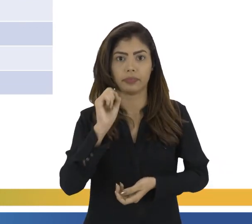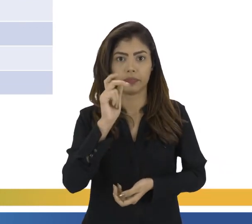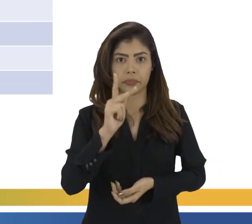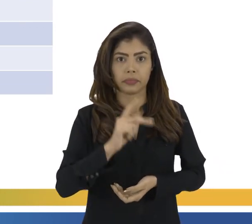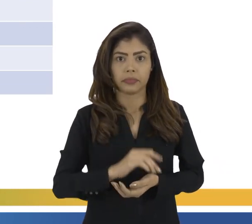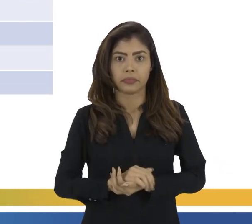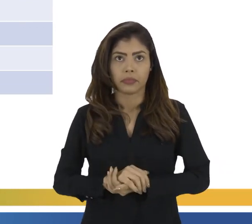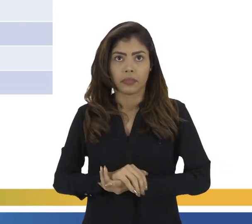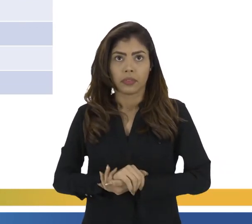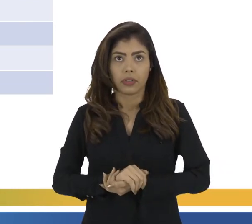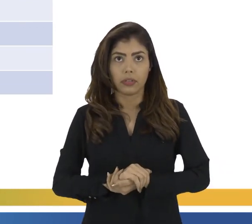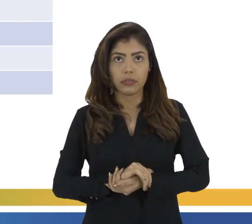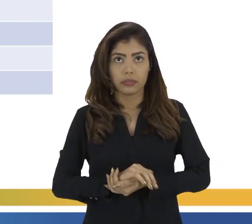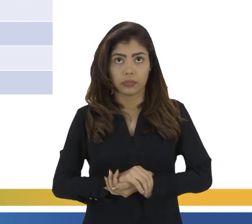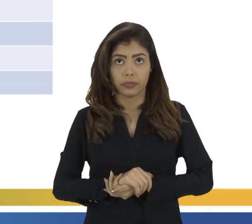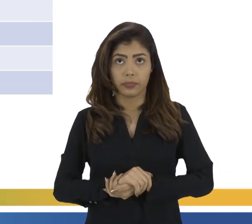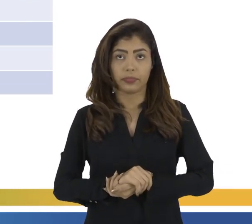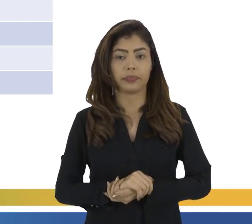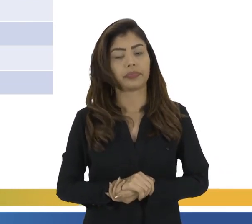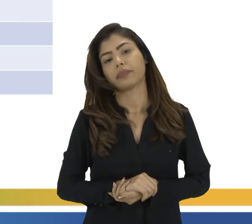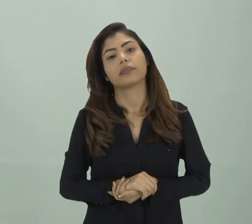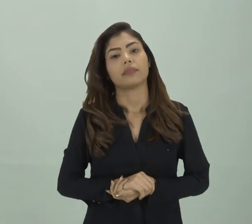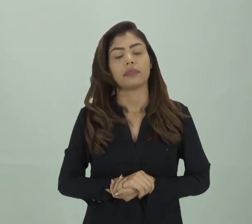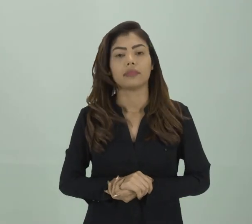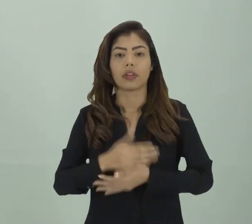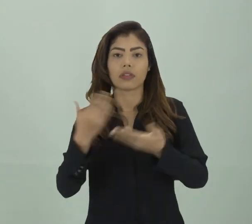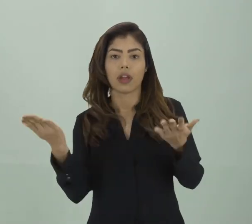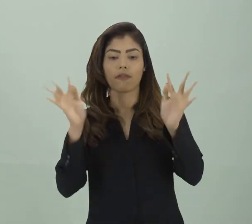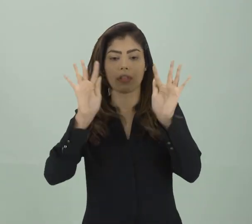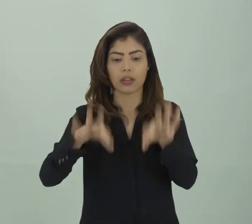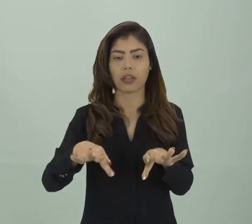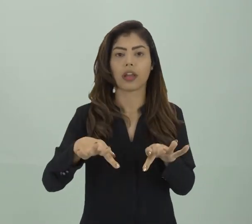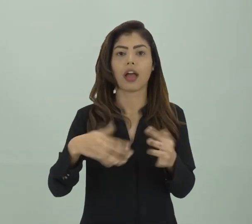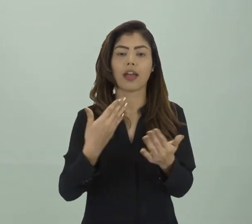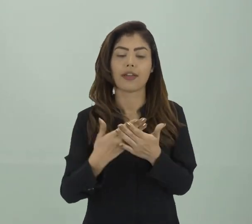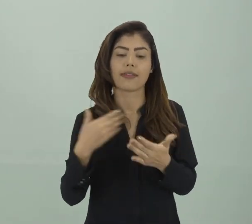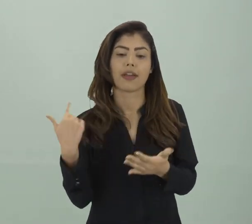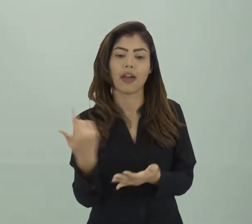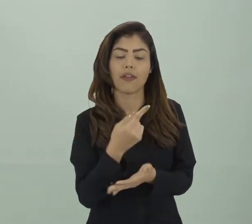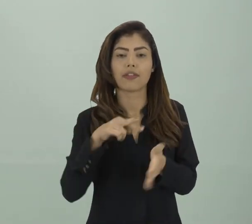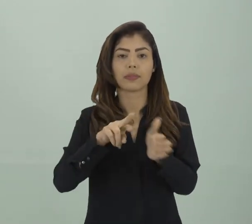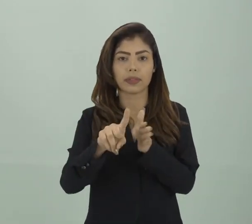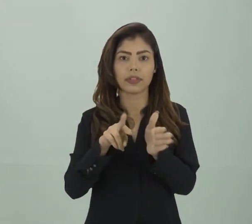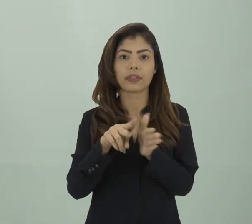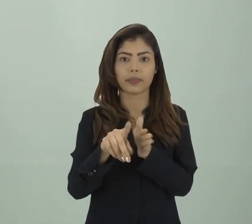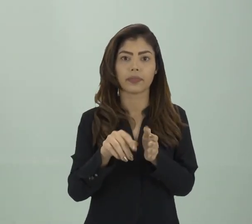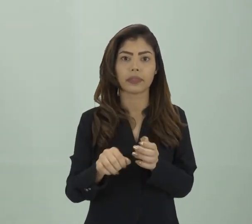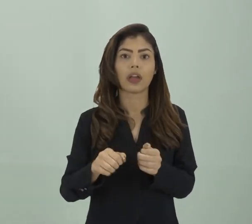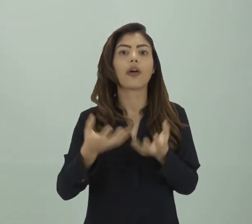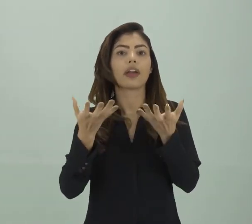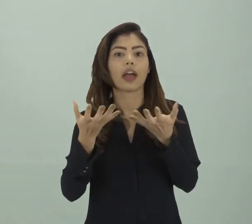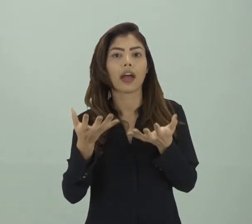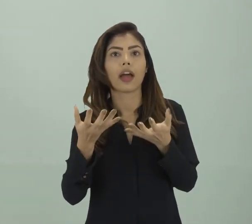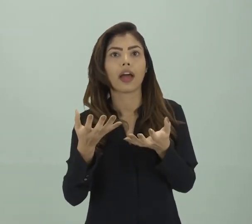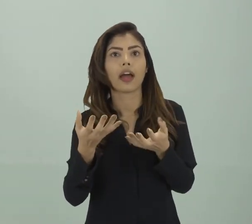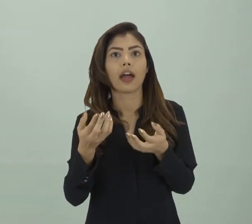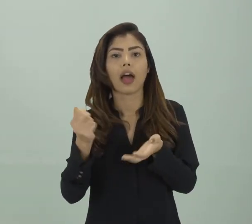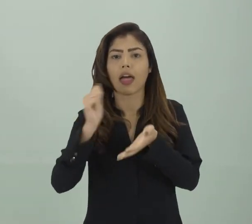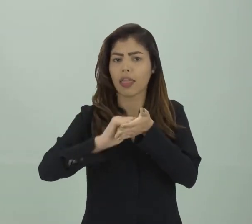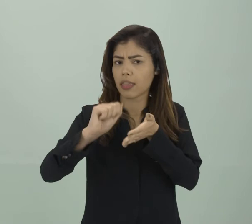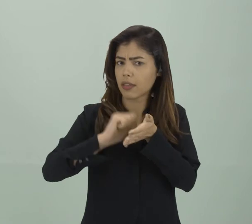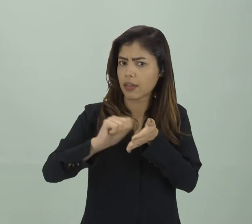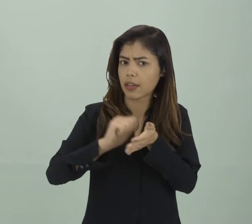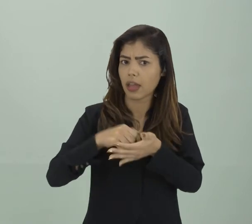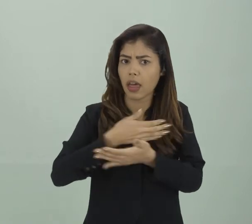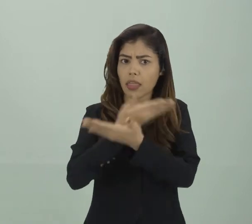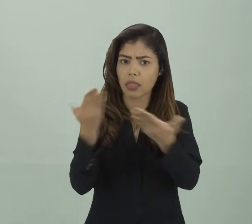ok? Então, gente, para a gente finalizar essa nossa aula de biologia, eu quero só fazer algumas orientações